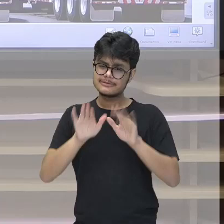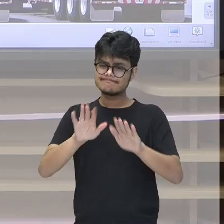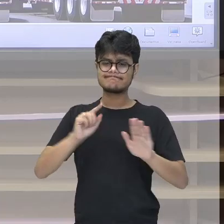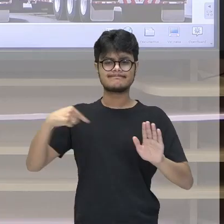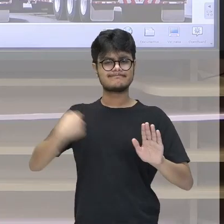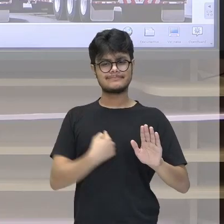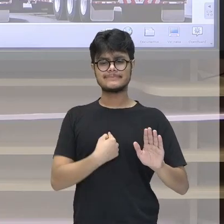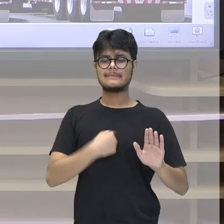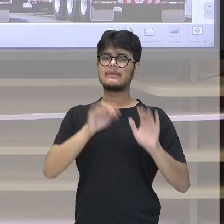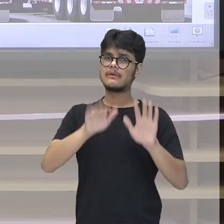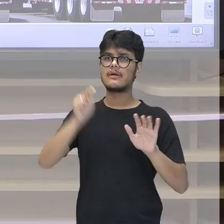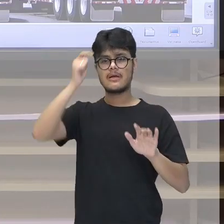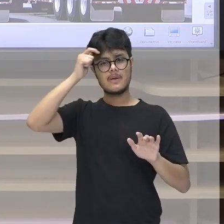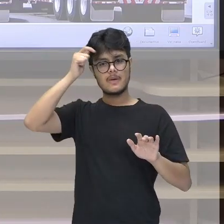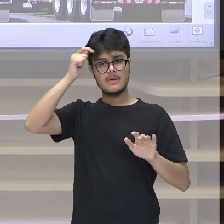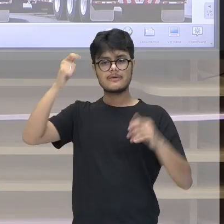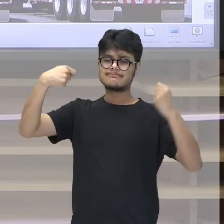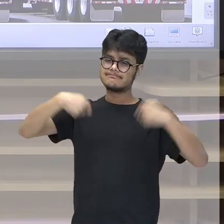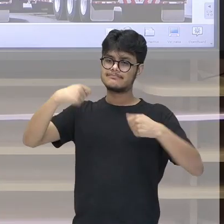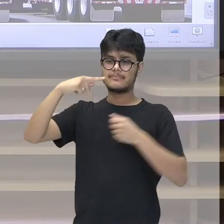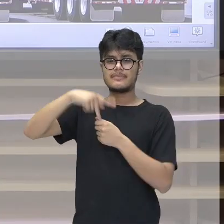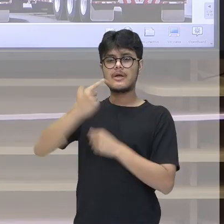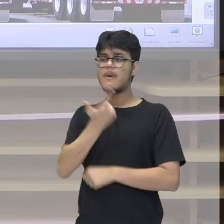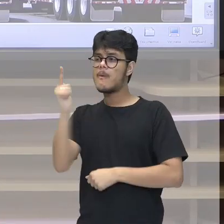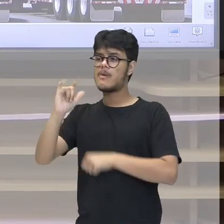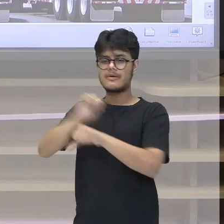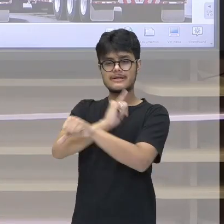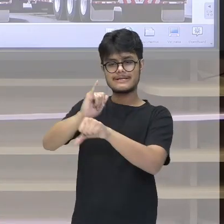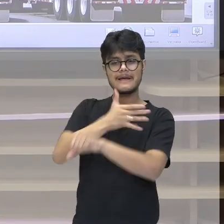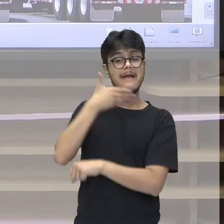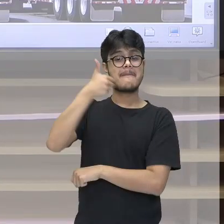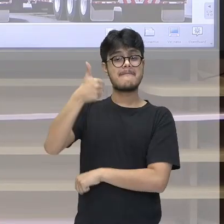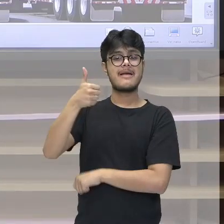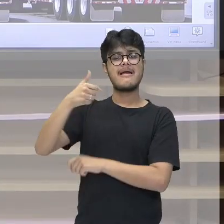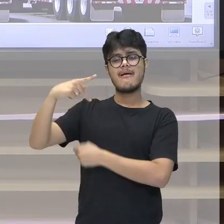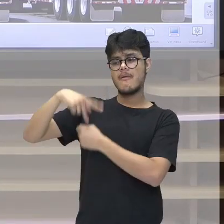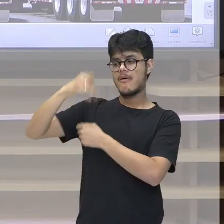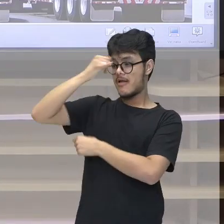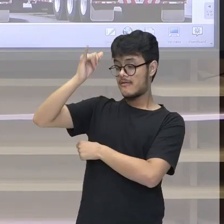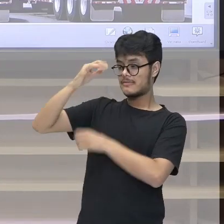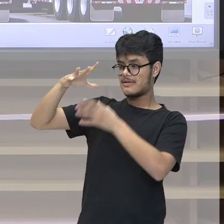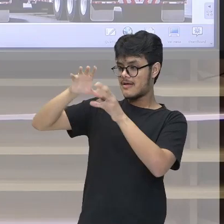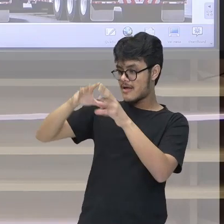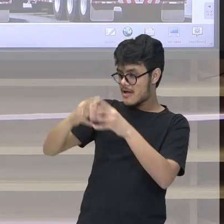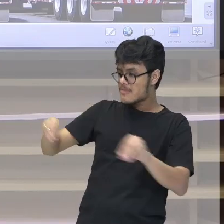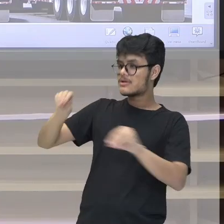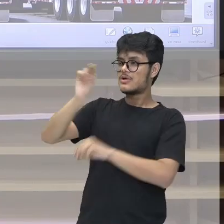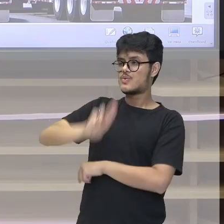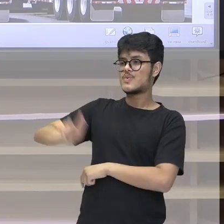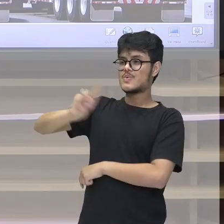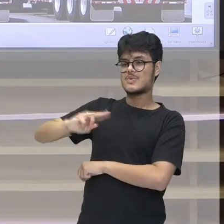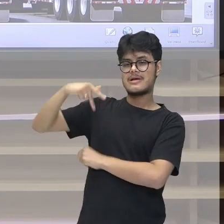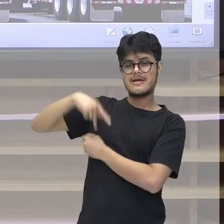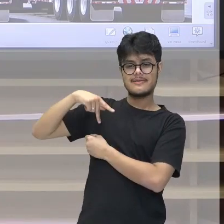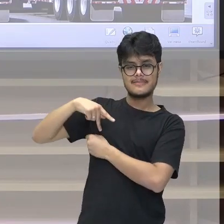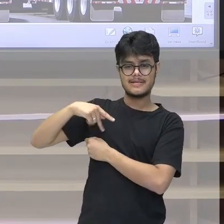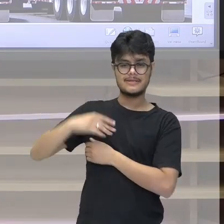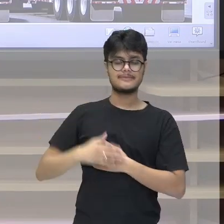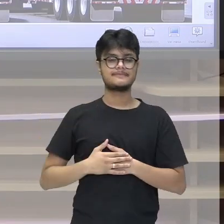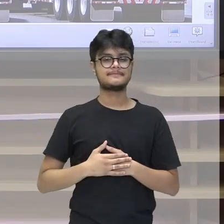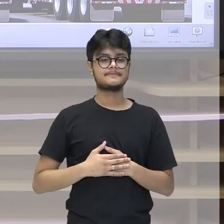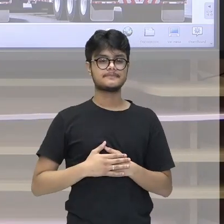poucos, a gente consegue ir adotando medidas de alternância desses